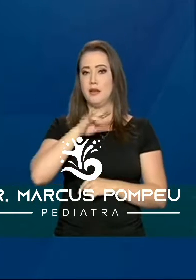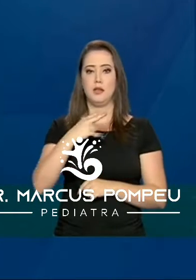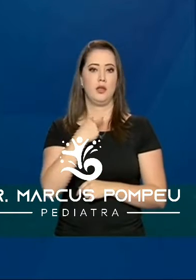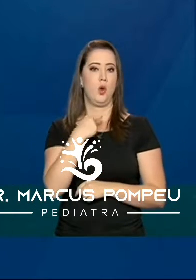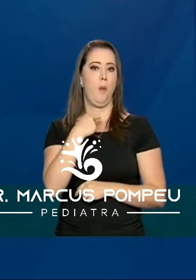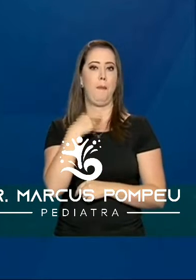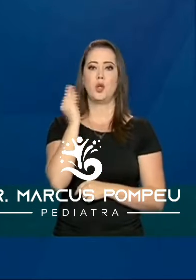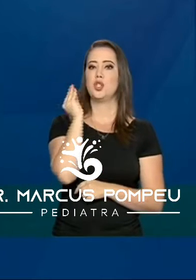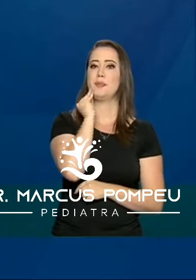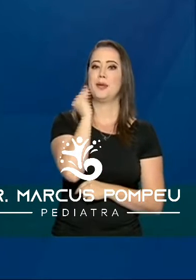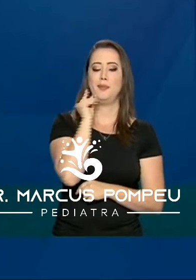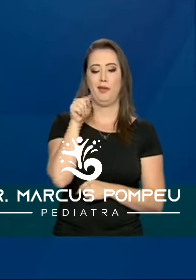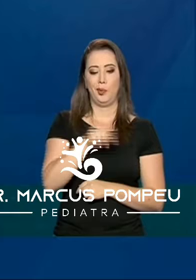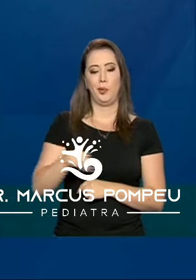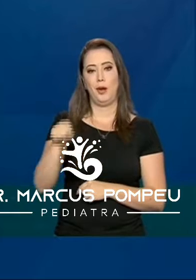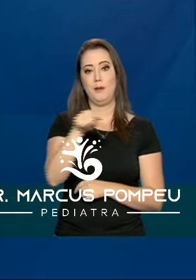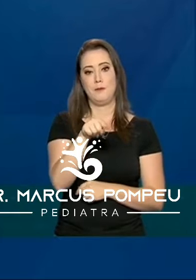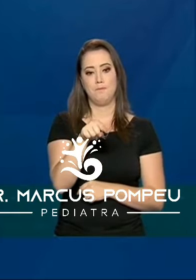O CDC,